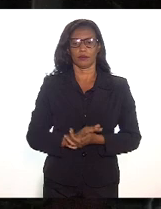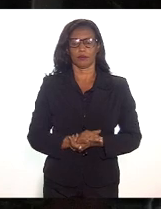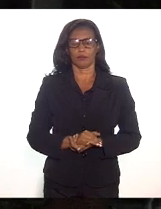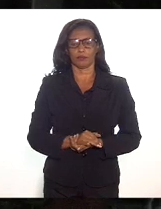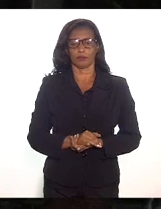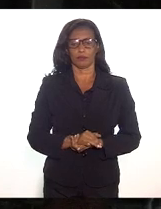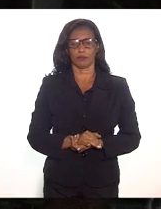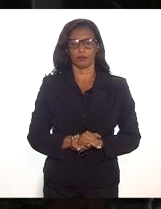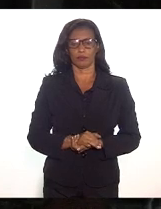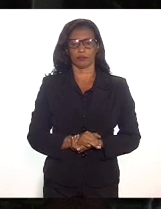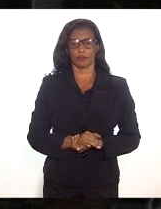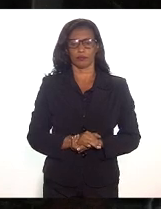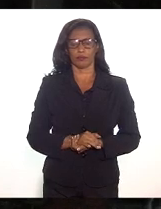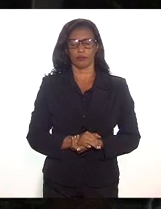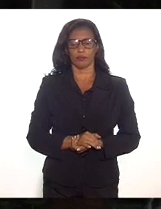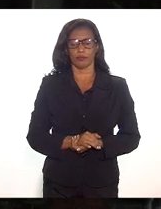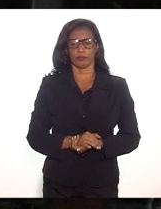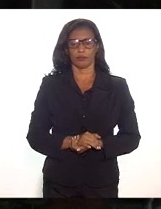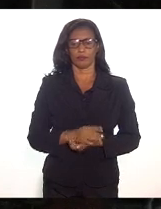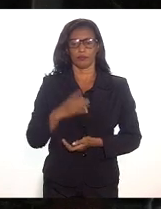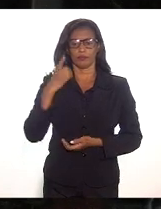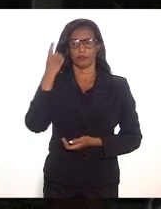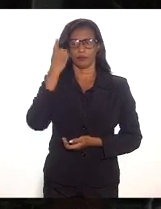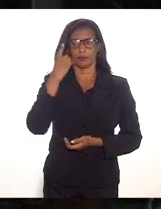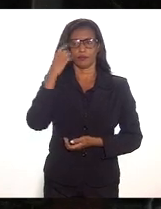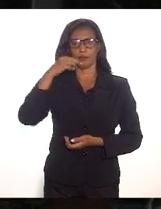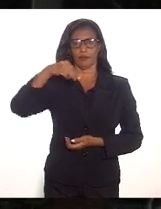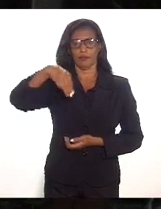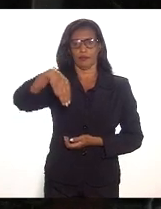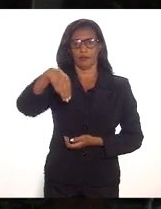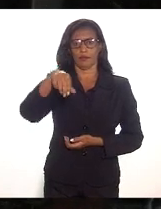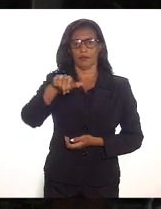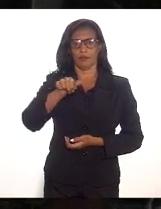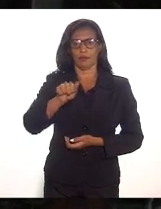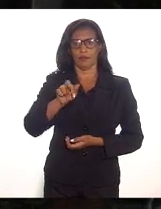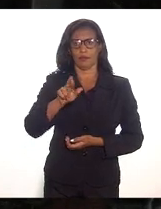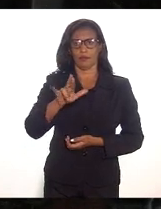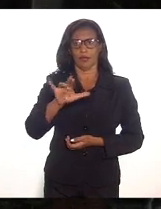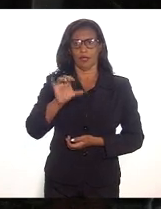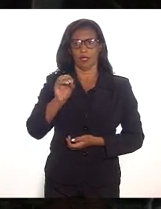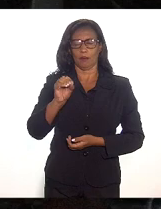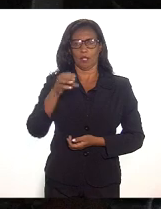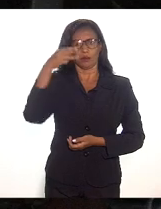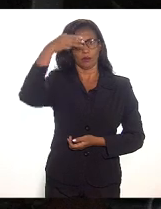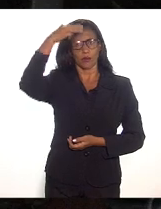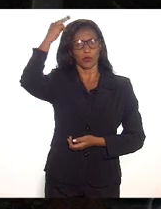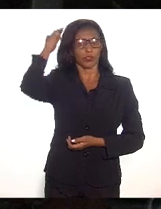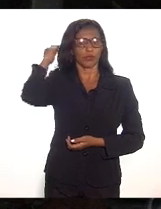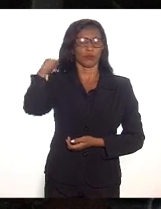Com a palavra, o deputado Márcio Pacheco.